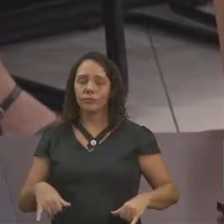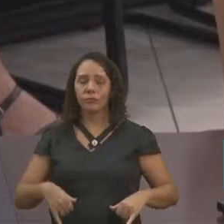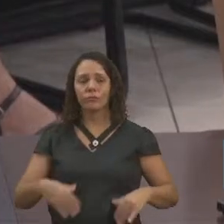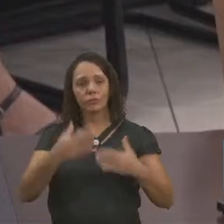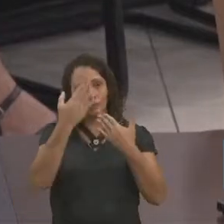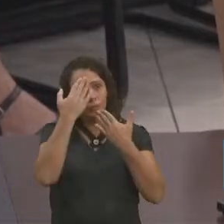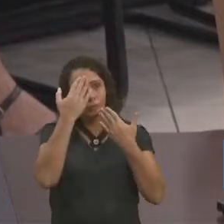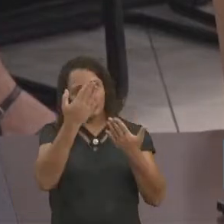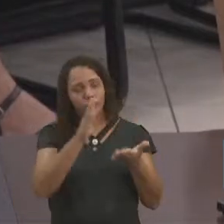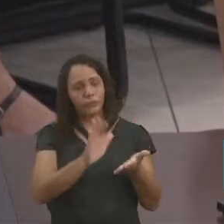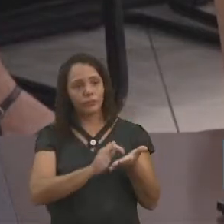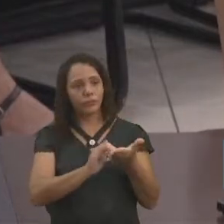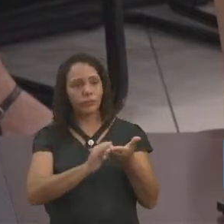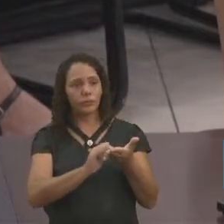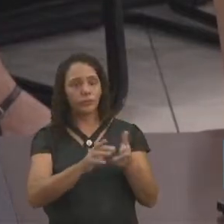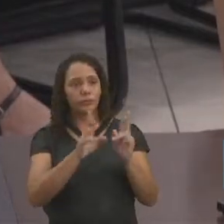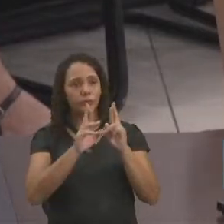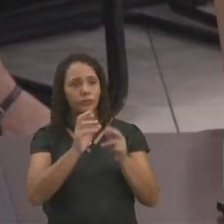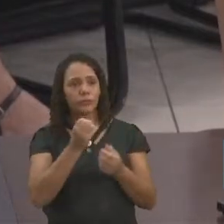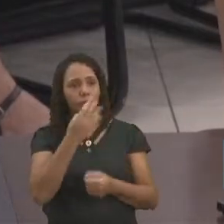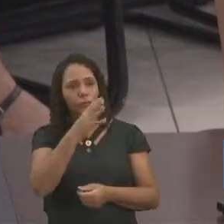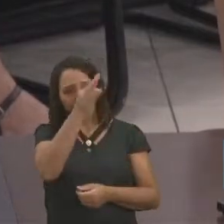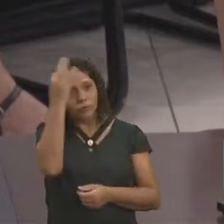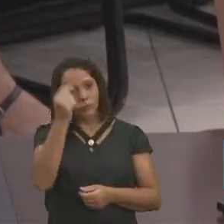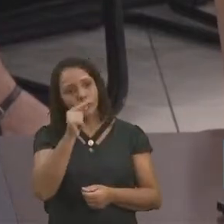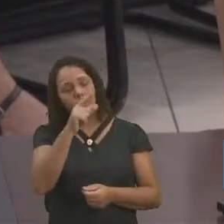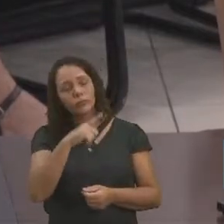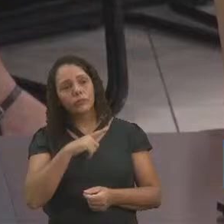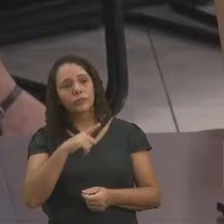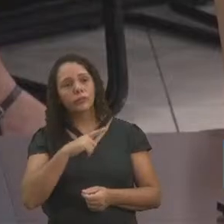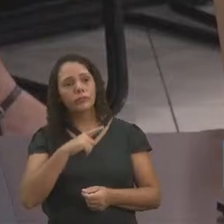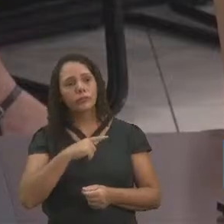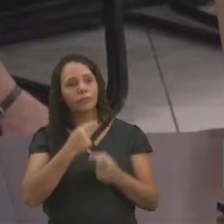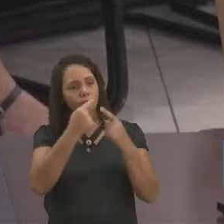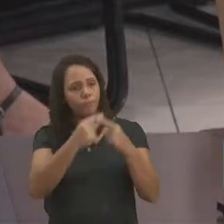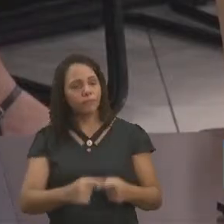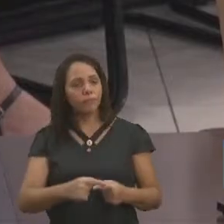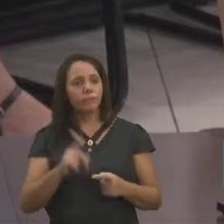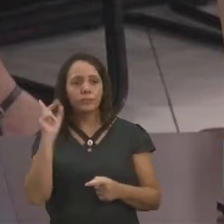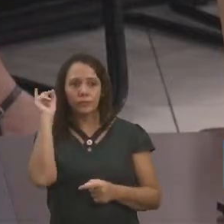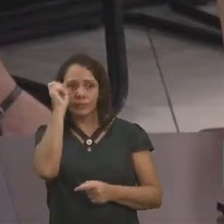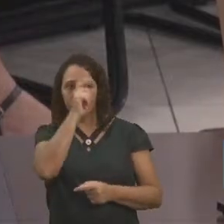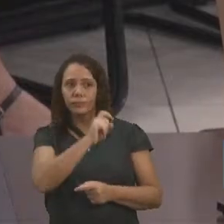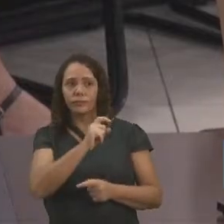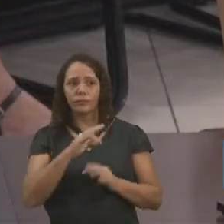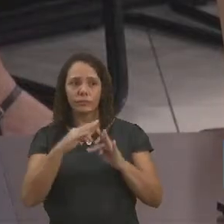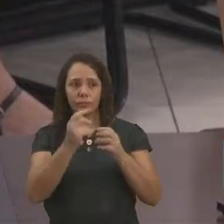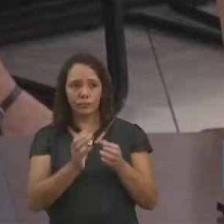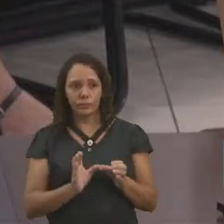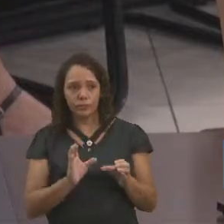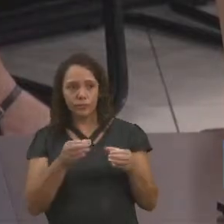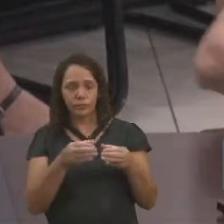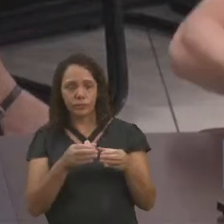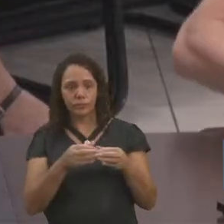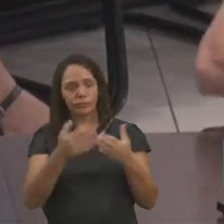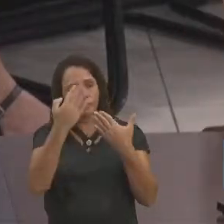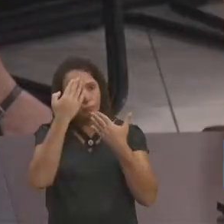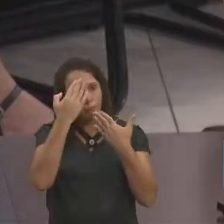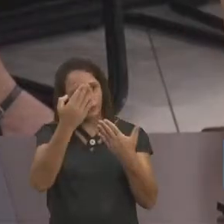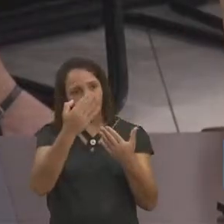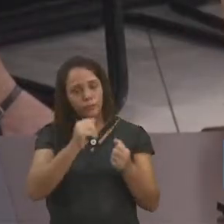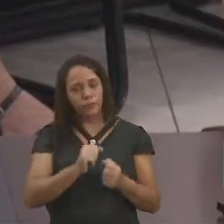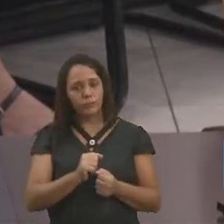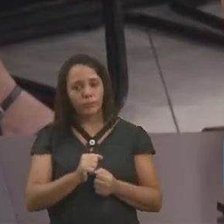você, secretário, te desejo muita sorte, porque você tem um desafio muito grande, enorme, com toda a sua equipe, e muito